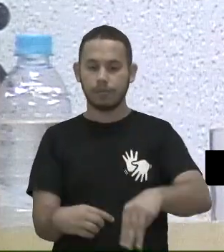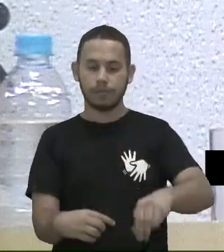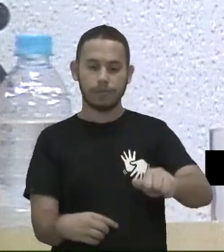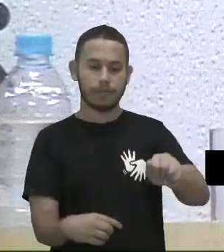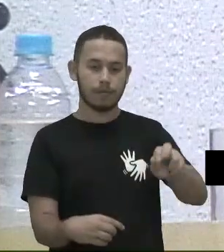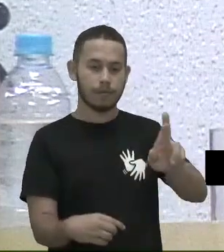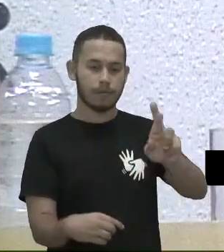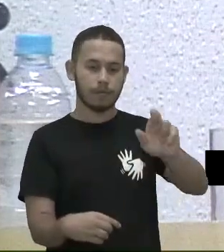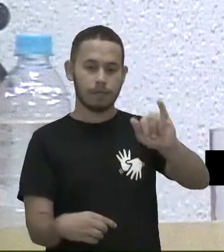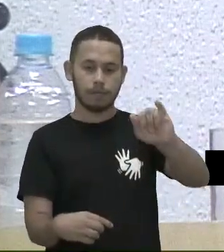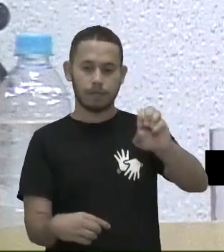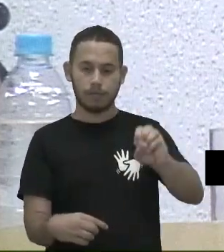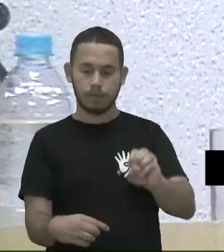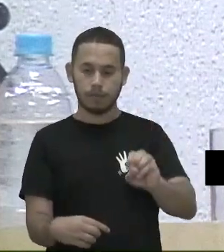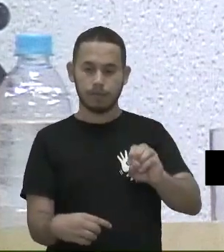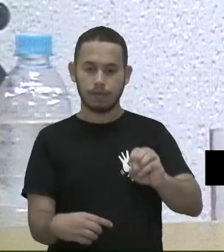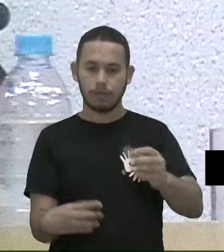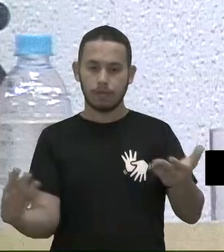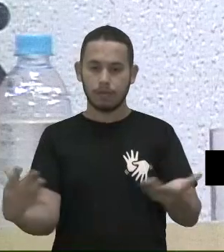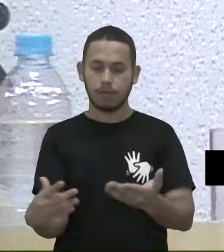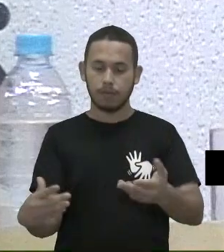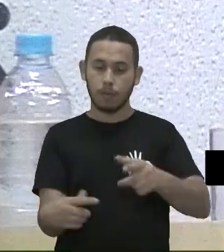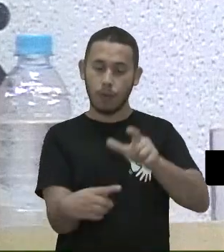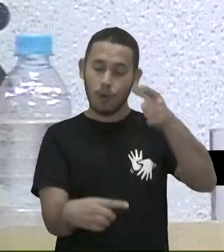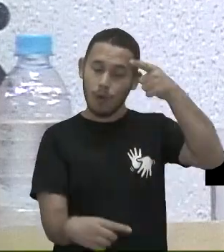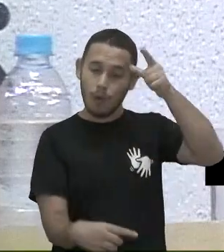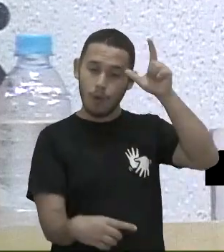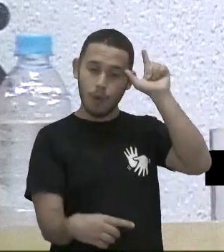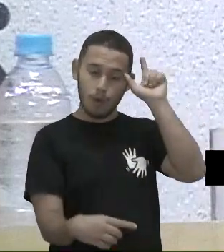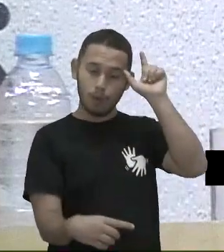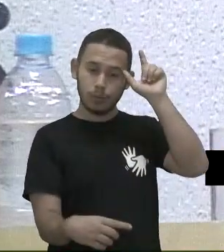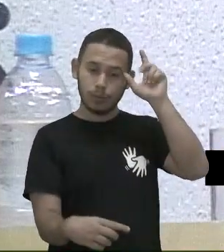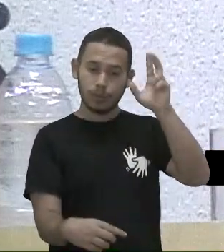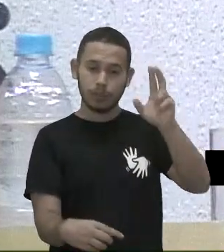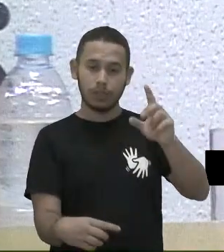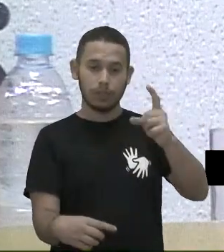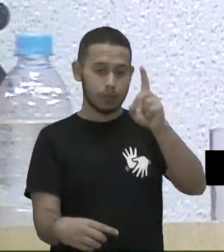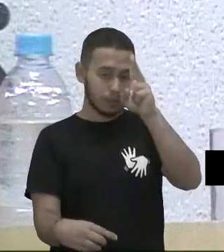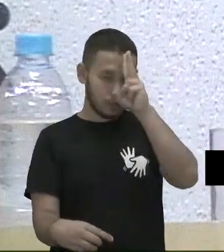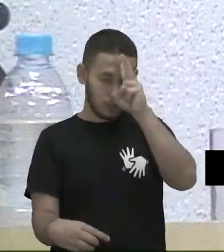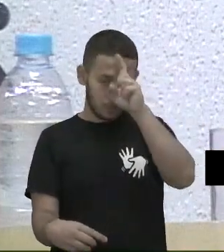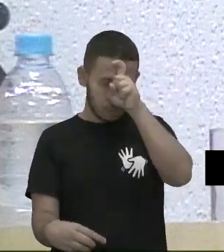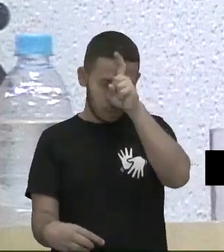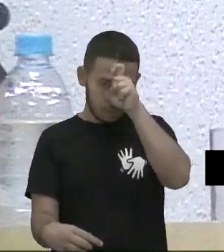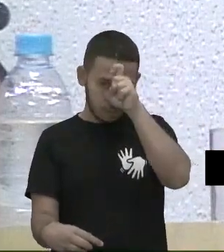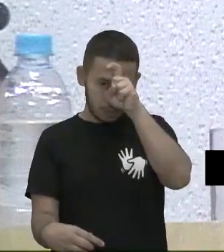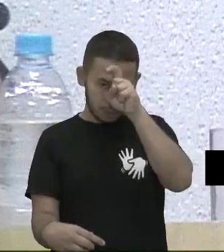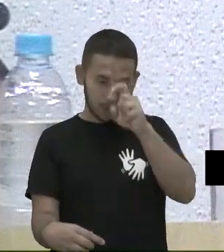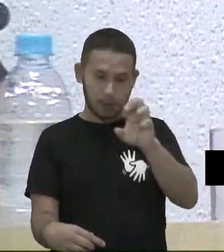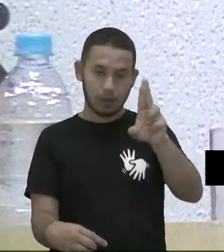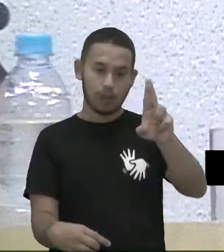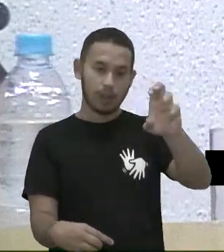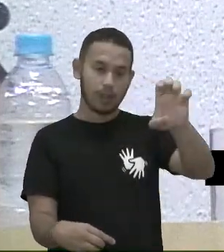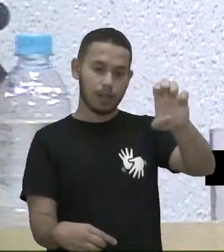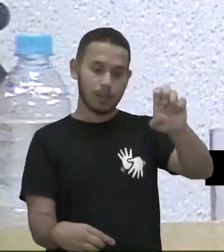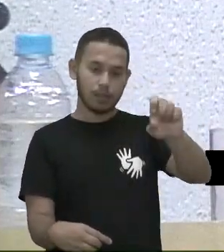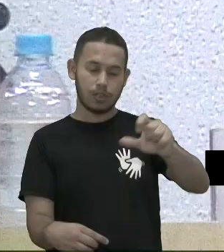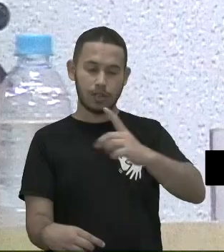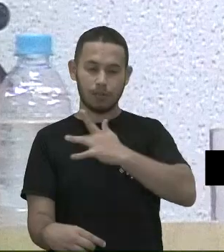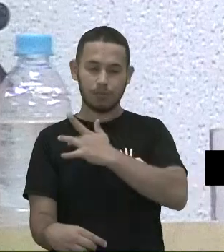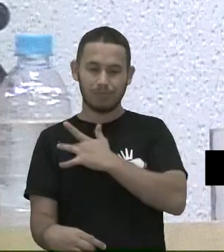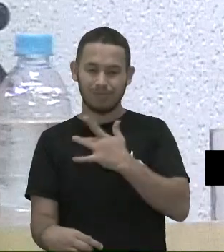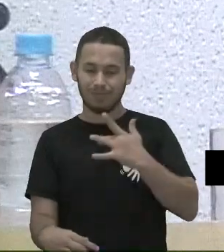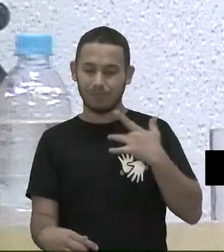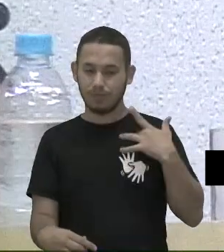deu entrada ontem no regional, né, por problemas de saúde pela segunda vez e pegou